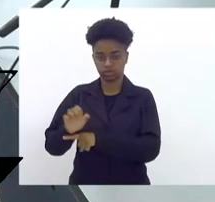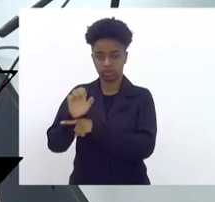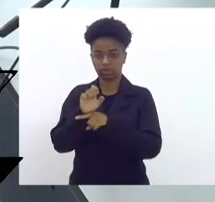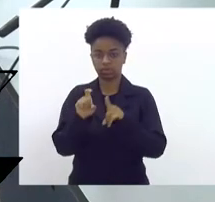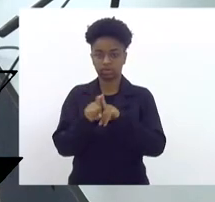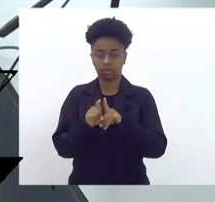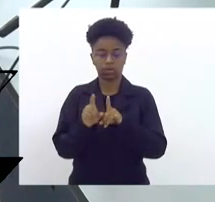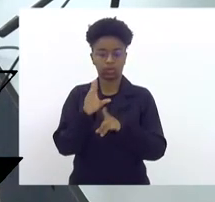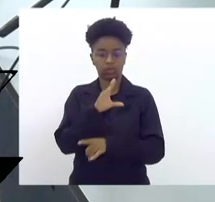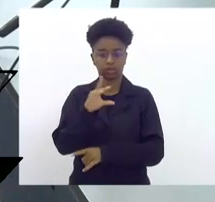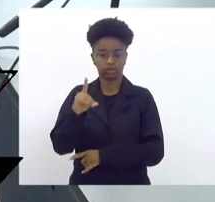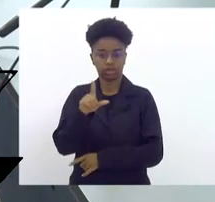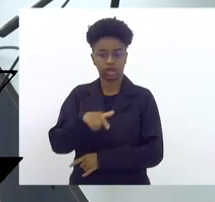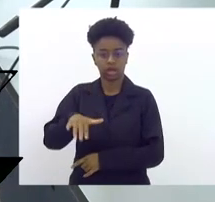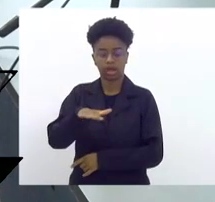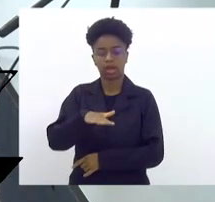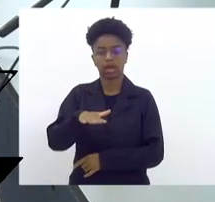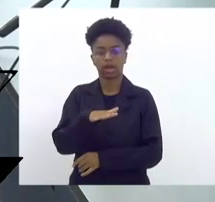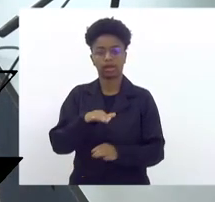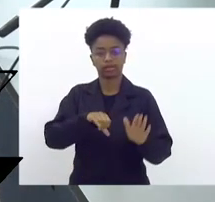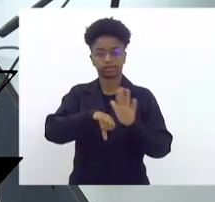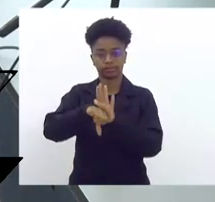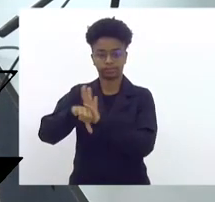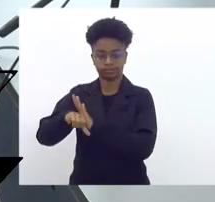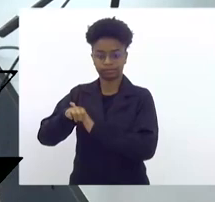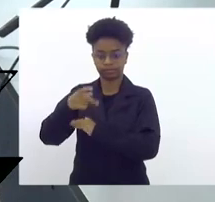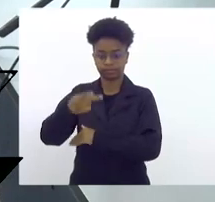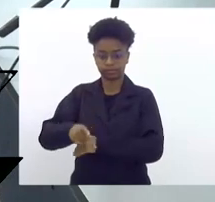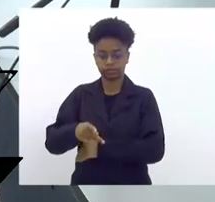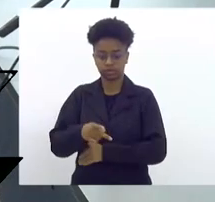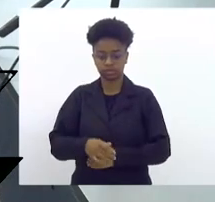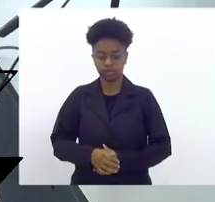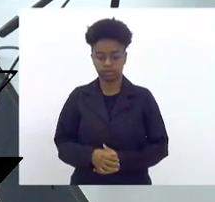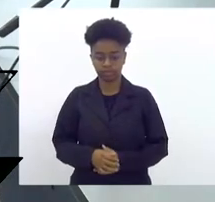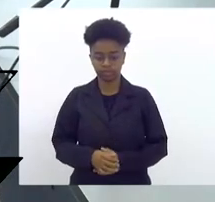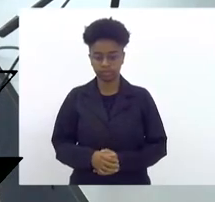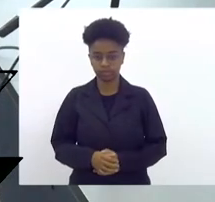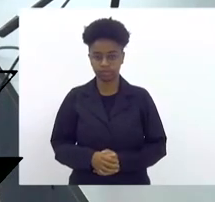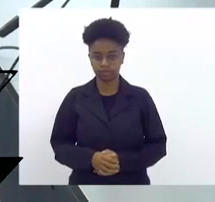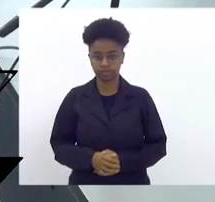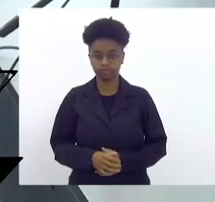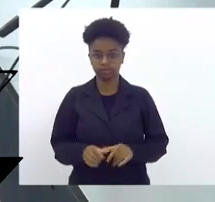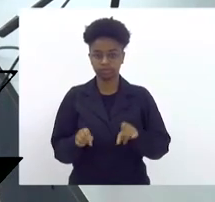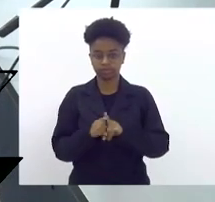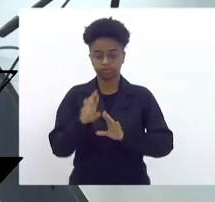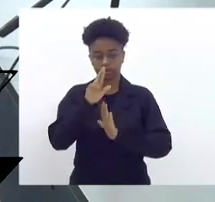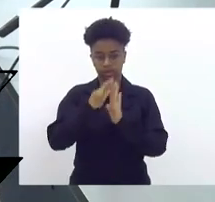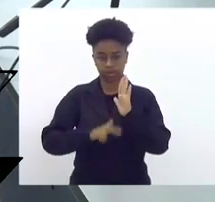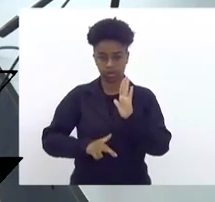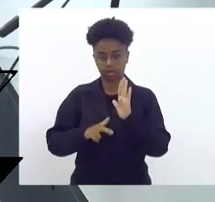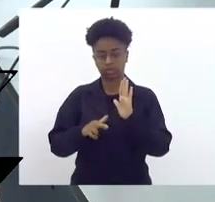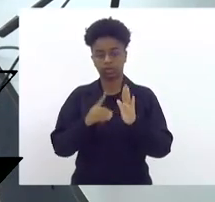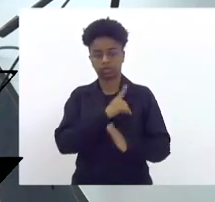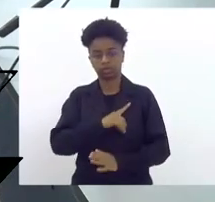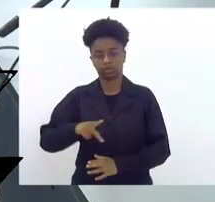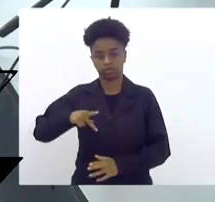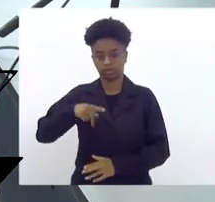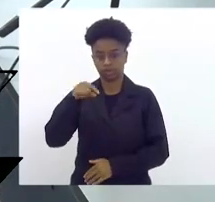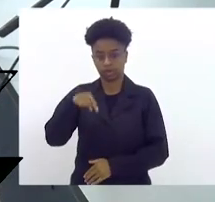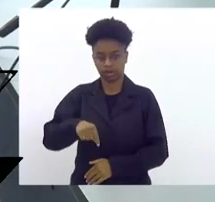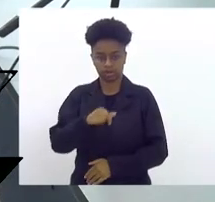de defesa criminal do Estado do Rio de Janeiro para apresentação do relatório da Defensoria Pública do Estadual sobre o